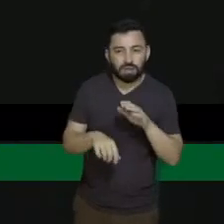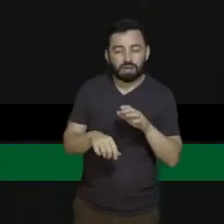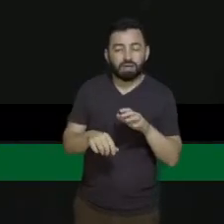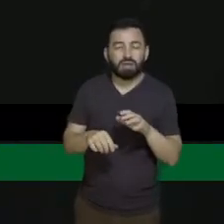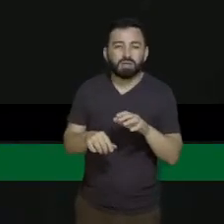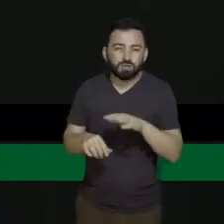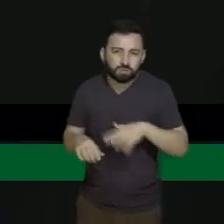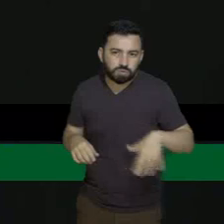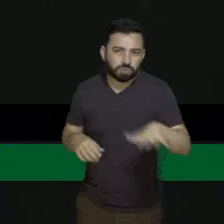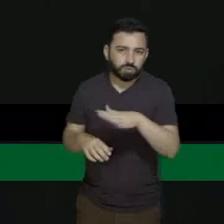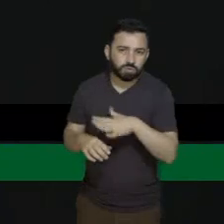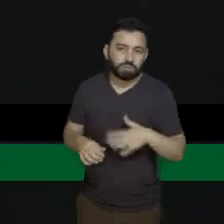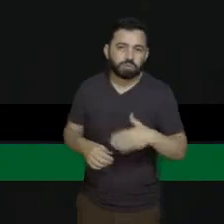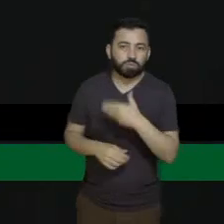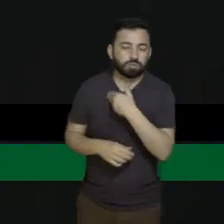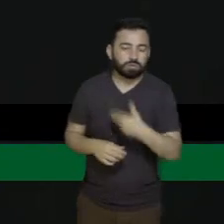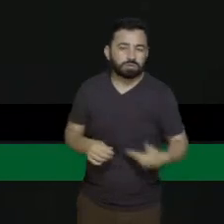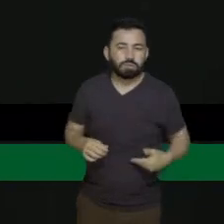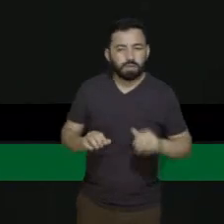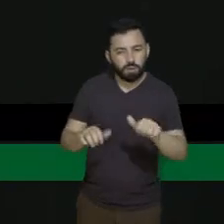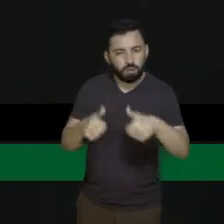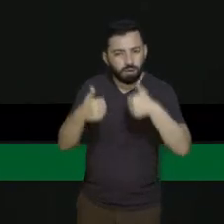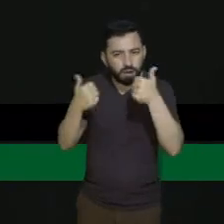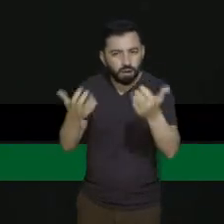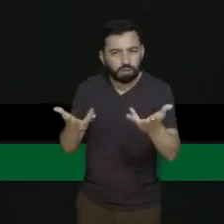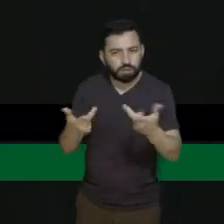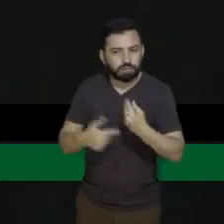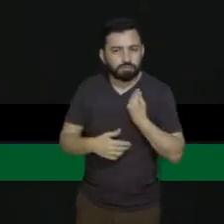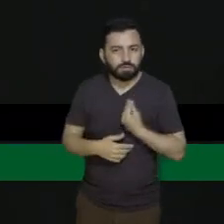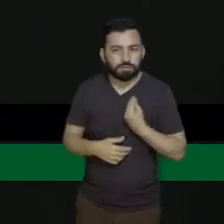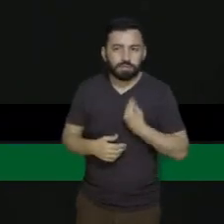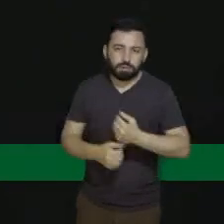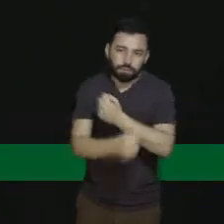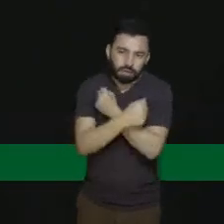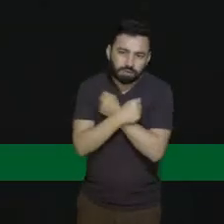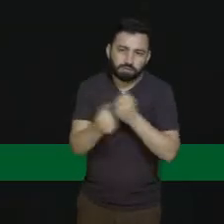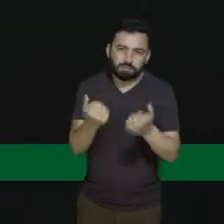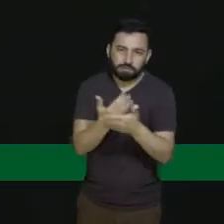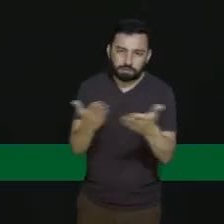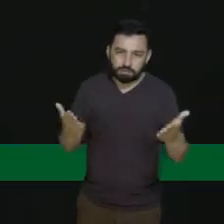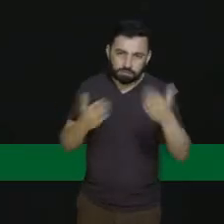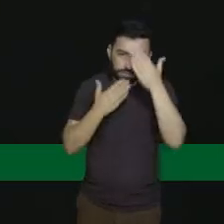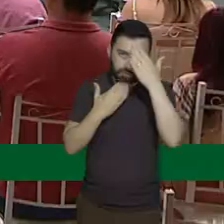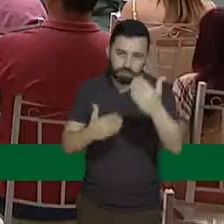para melhorar a qualidade de vida do nosso povo. Abraço a todos e muito obrigado.